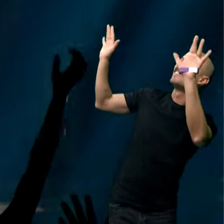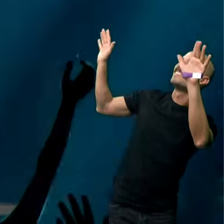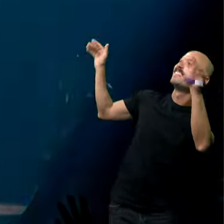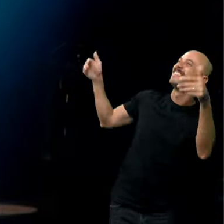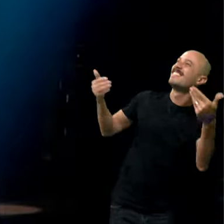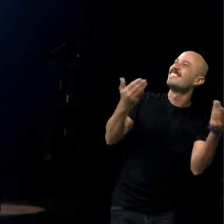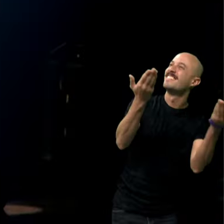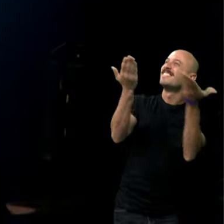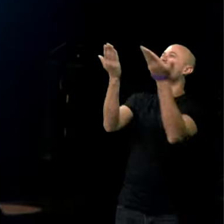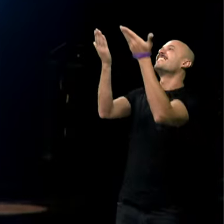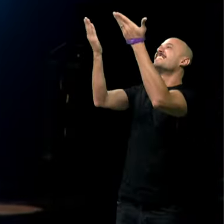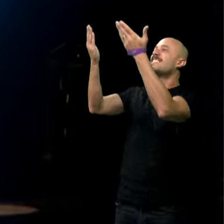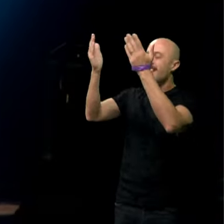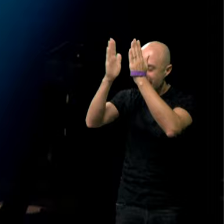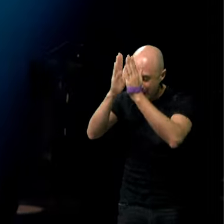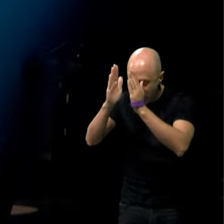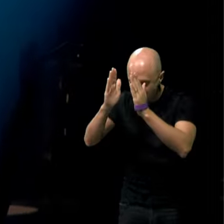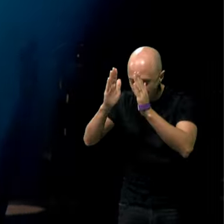glória,